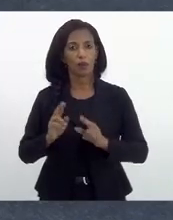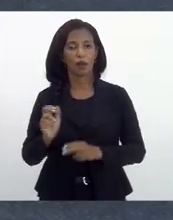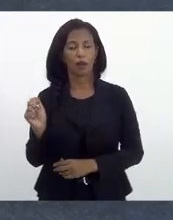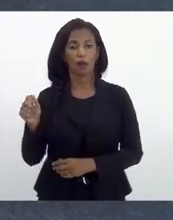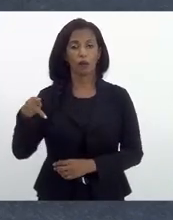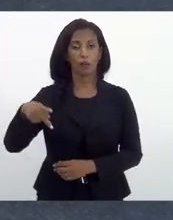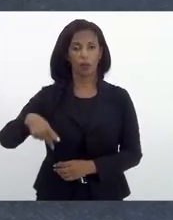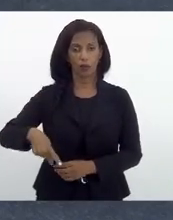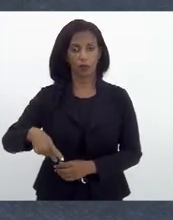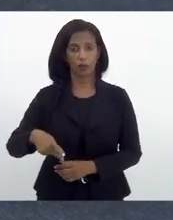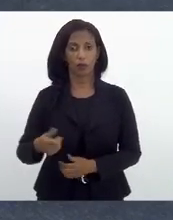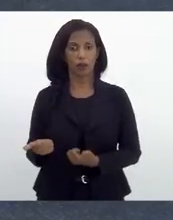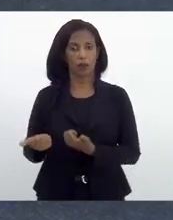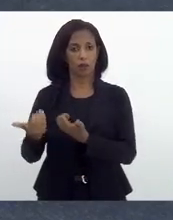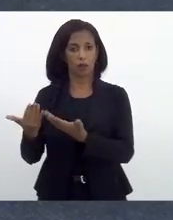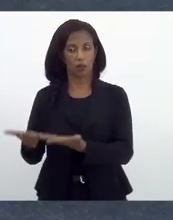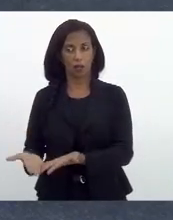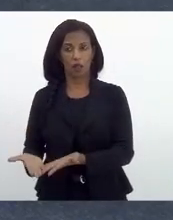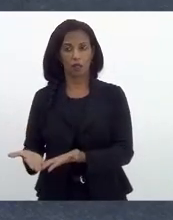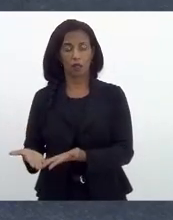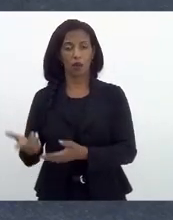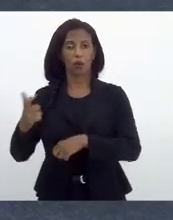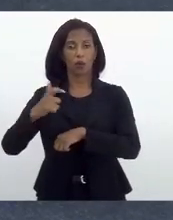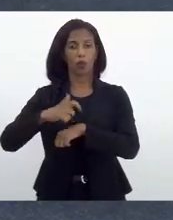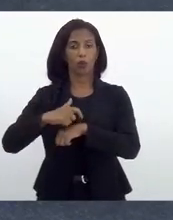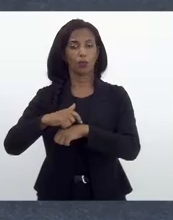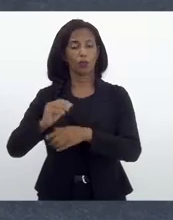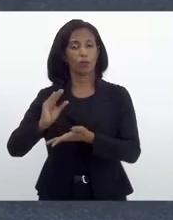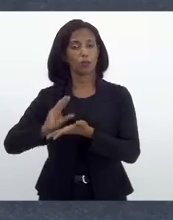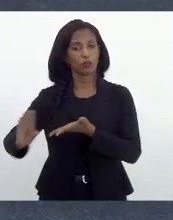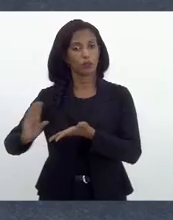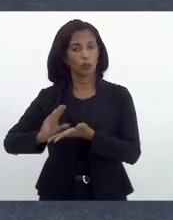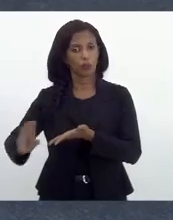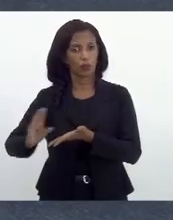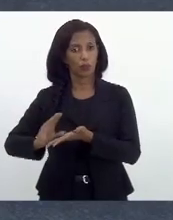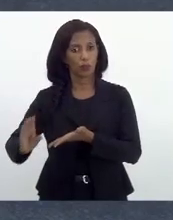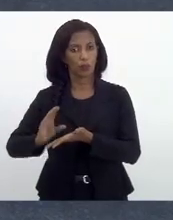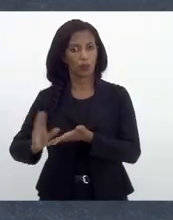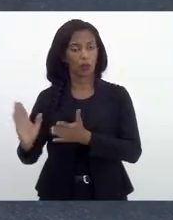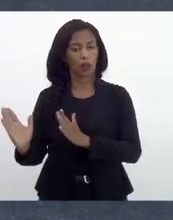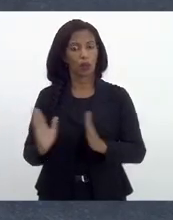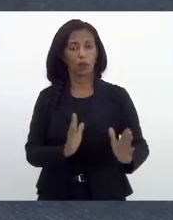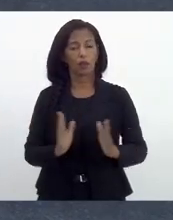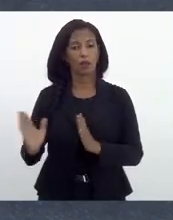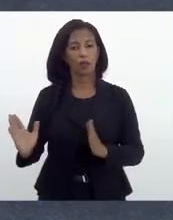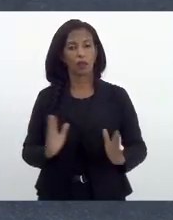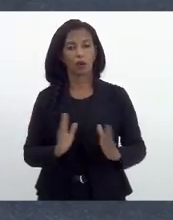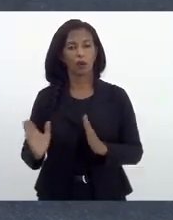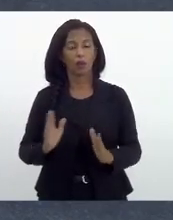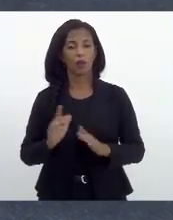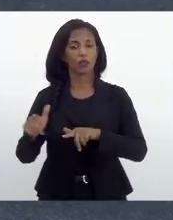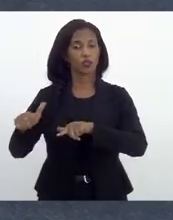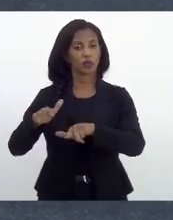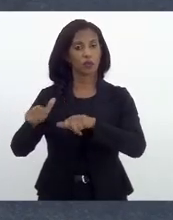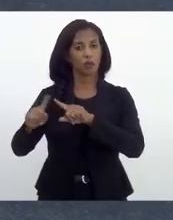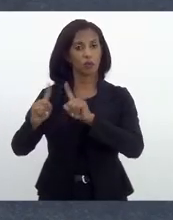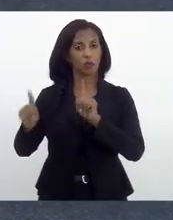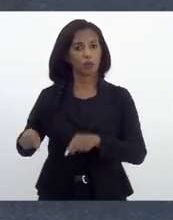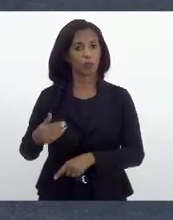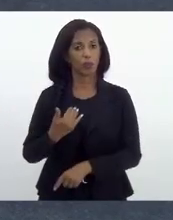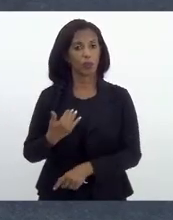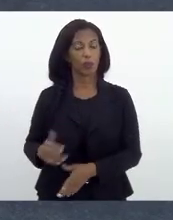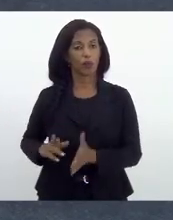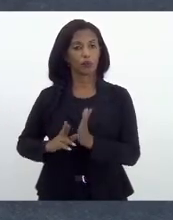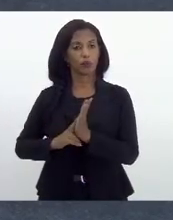aposentadoria concedida com a utilização de tempo de contribuição decorrente de cargo emprego ou função pública inclusive